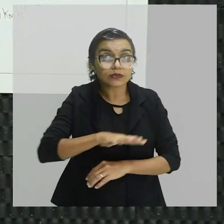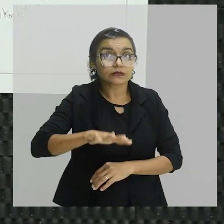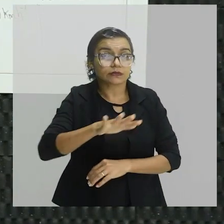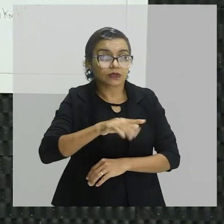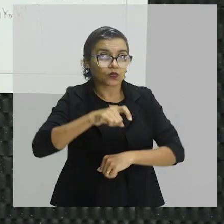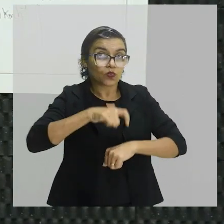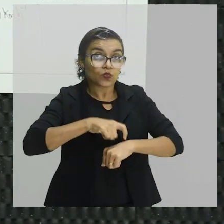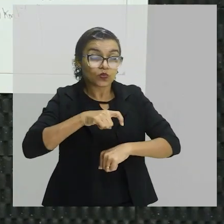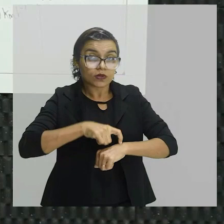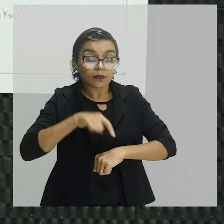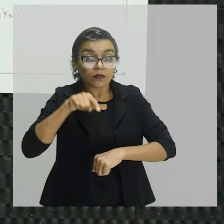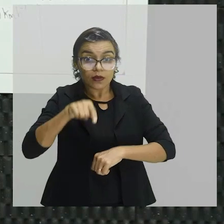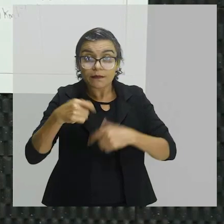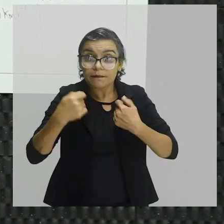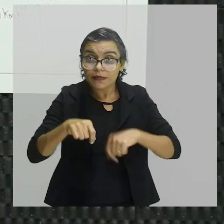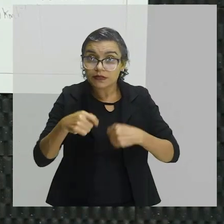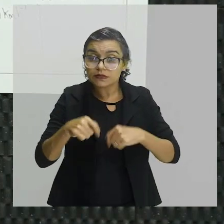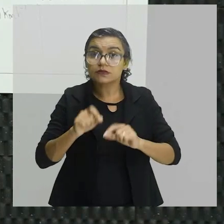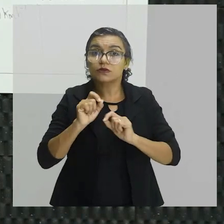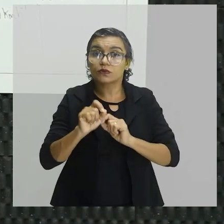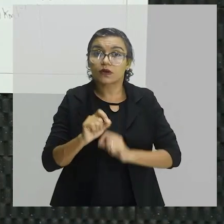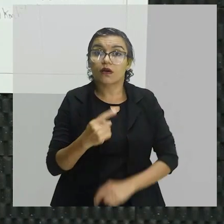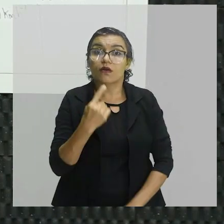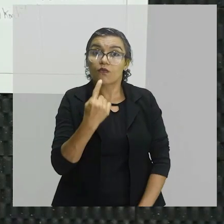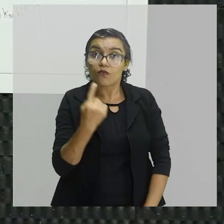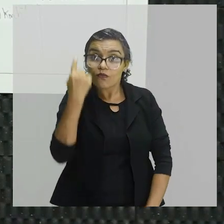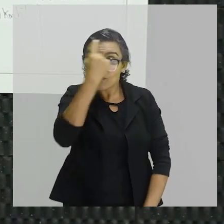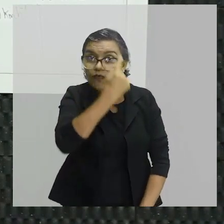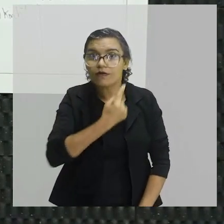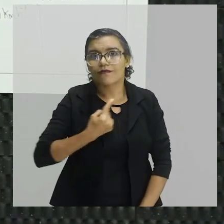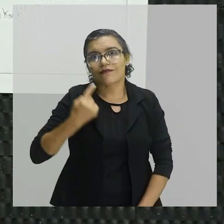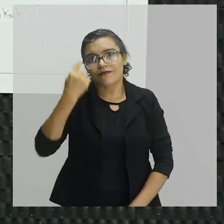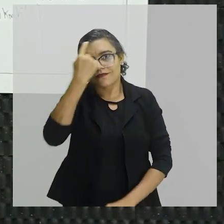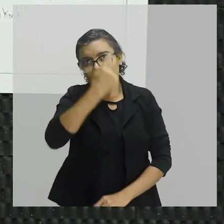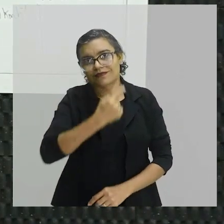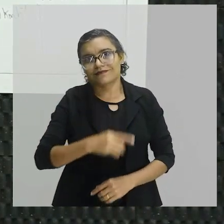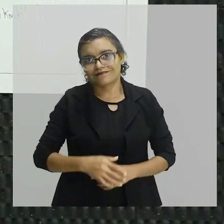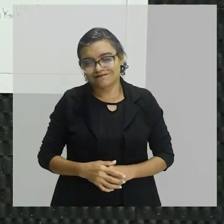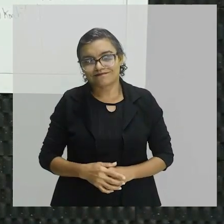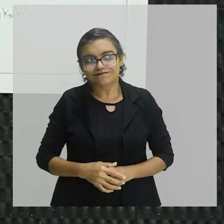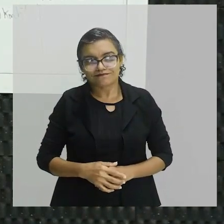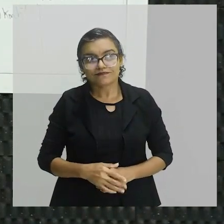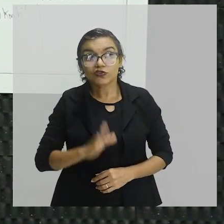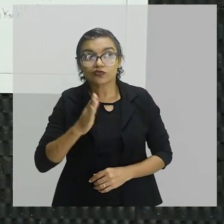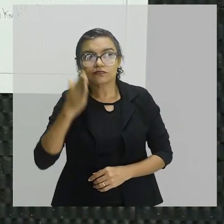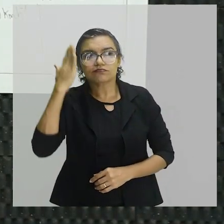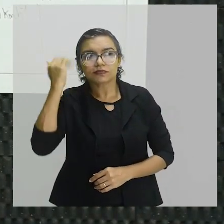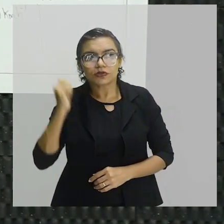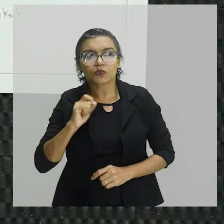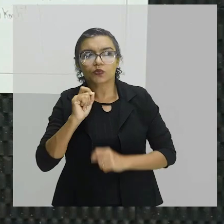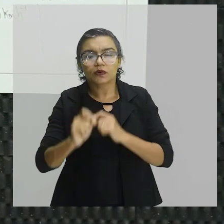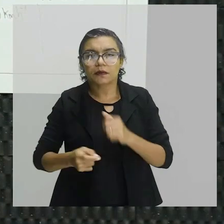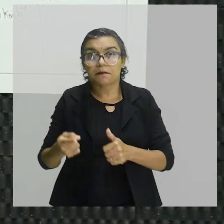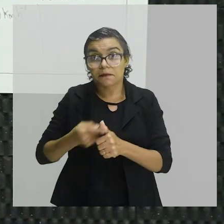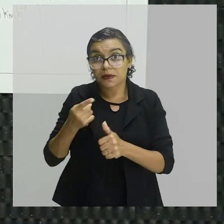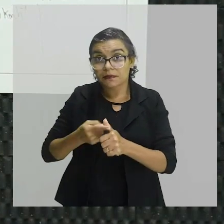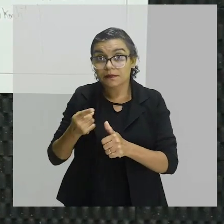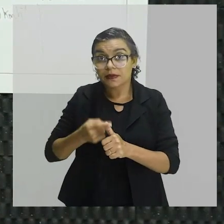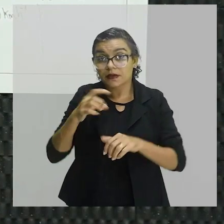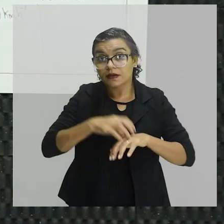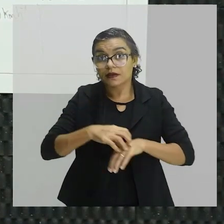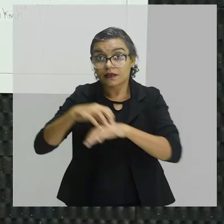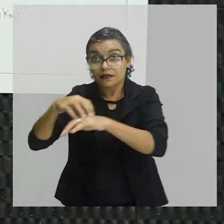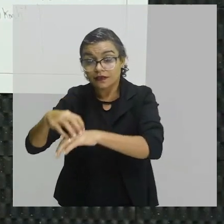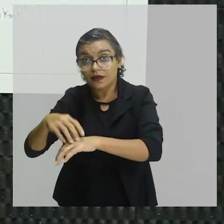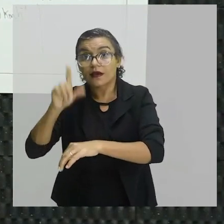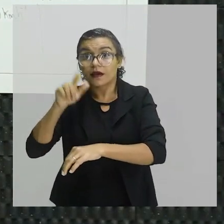que o tempo em que ele vai percorrer aqui é 1 hora. Ele vai fazer isso em 1 hora. Então eu já sei que a primeira entrega é feita